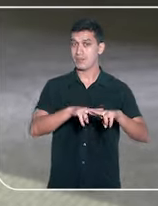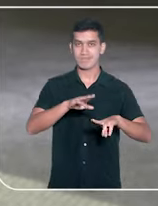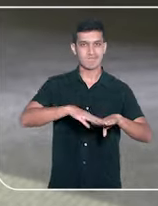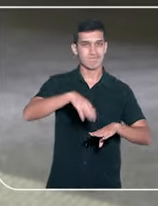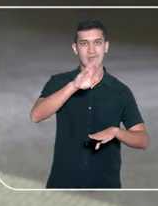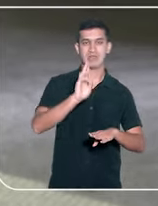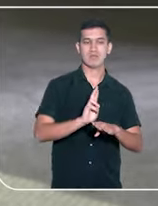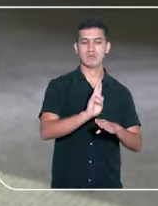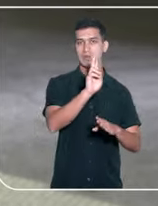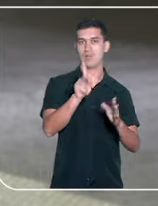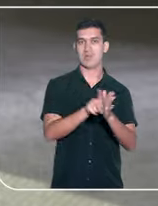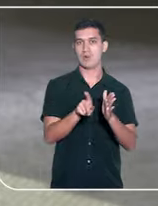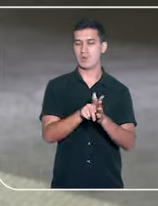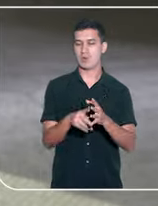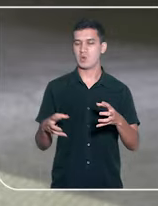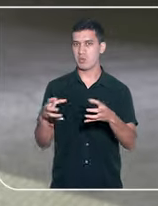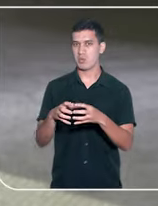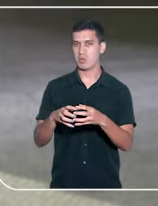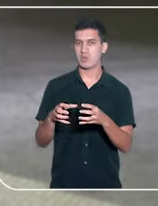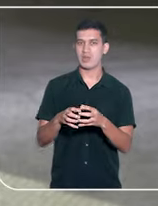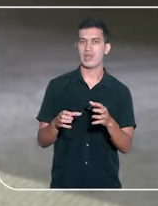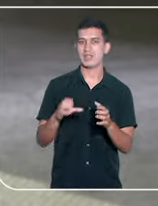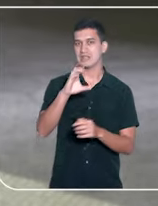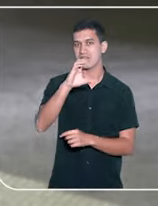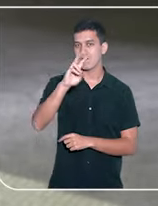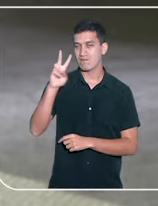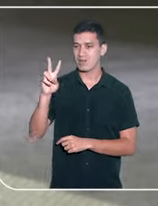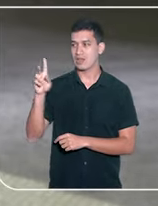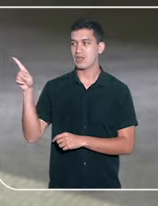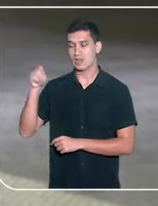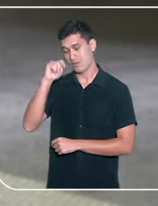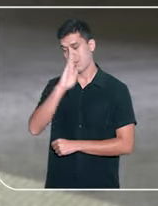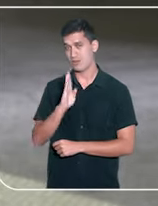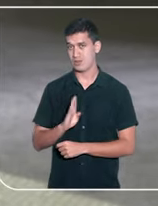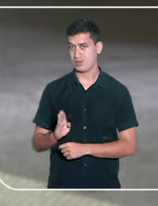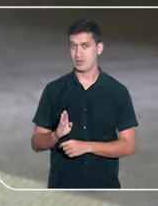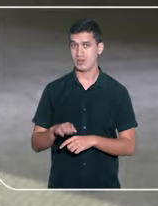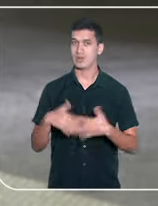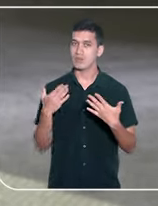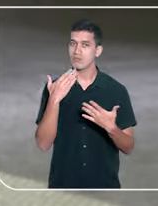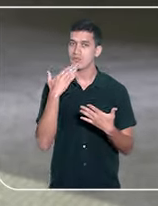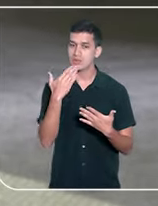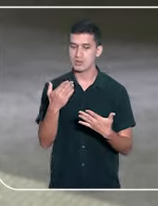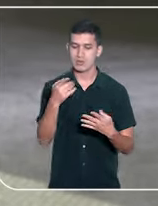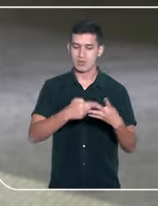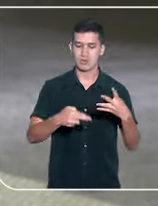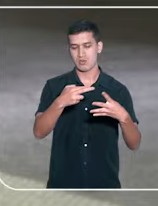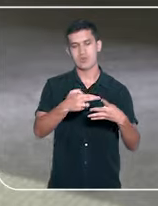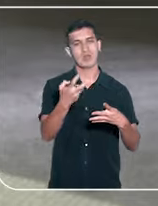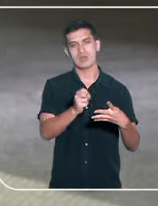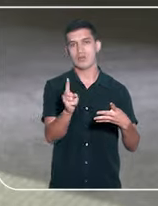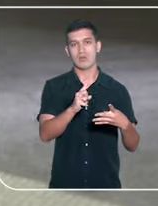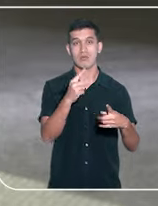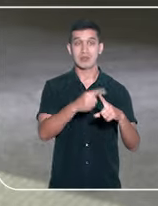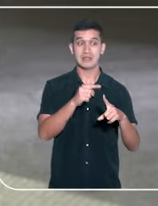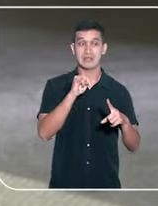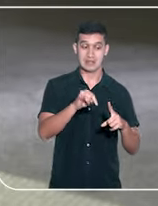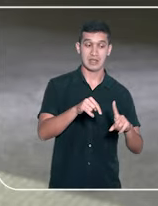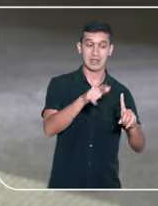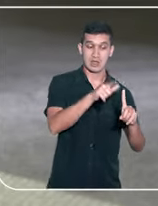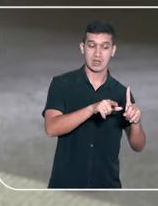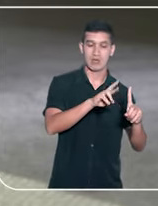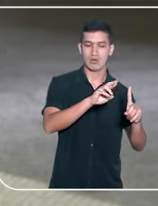principais líderes do Comando Vermelho no Brasil e pediu a concessão de efeito suspensivo ao recurso por considerar que a